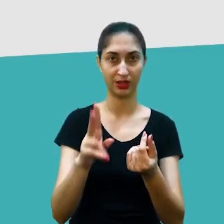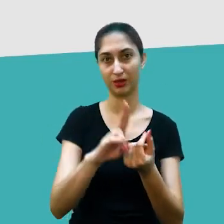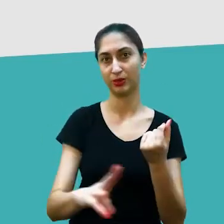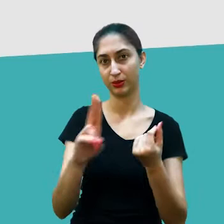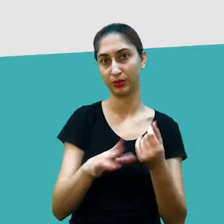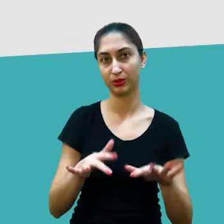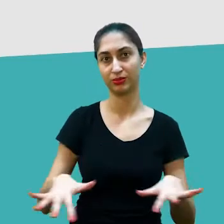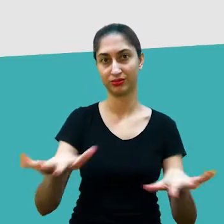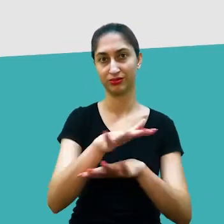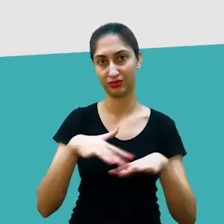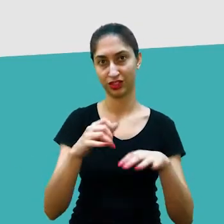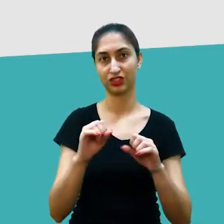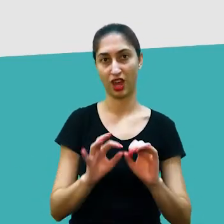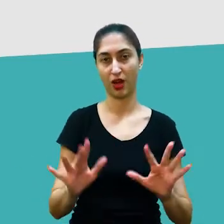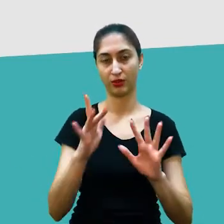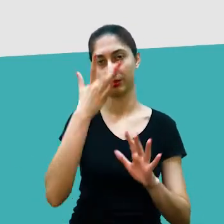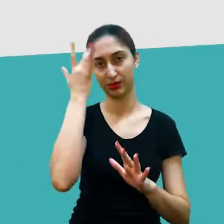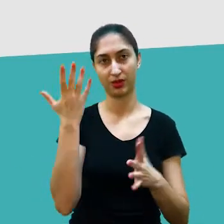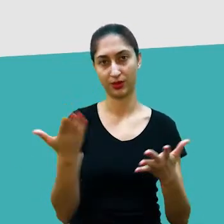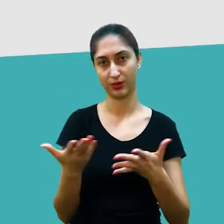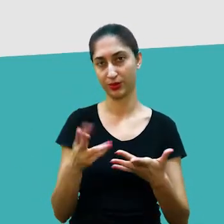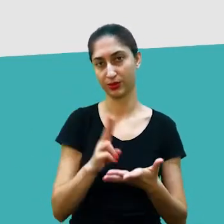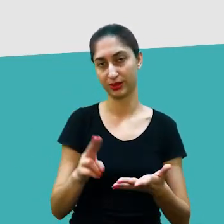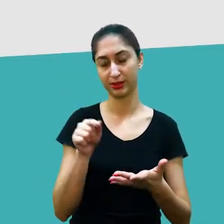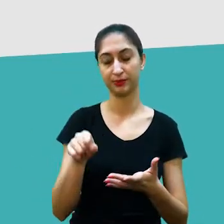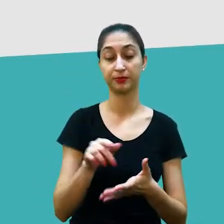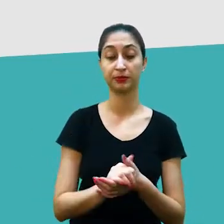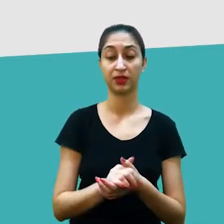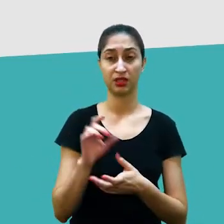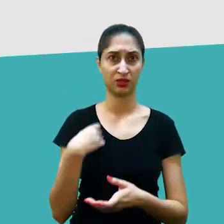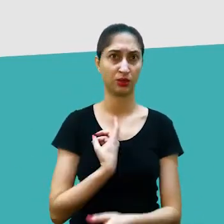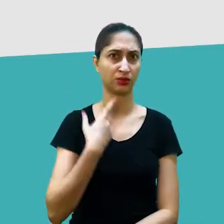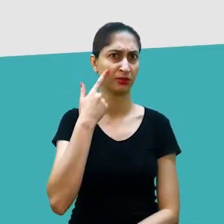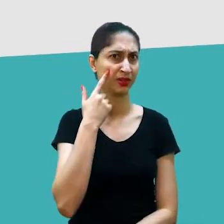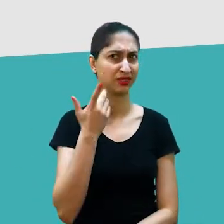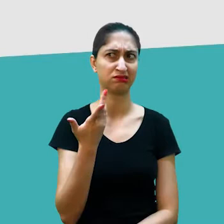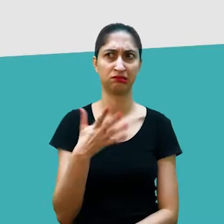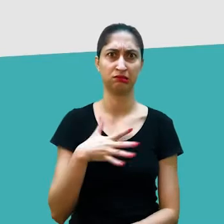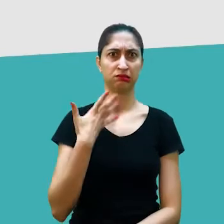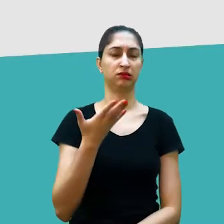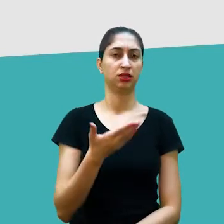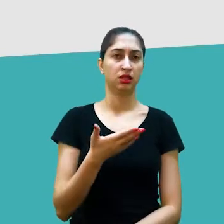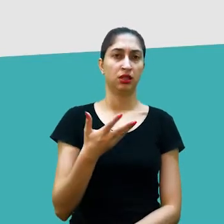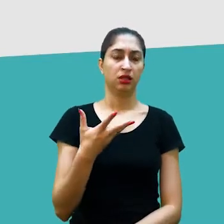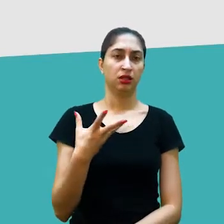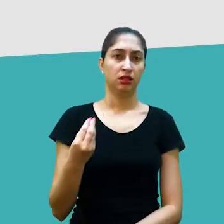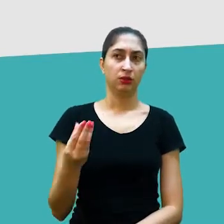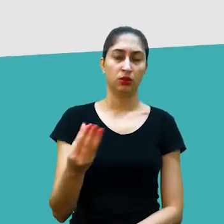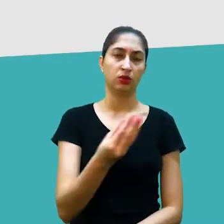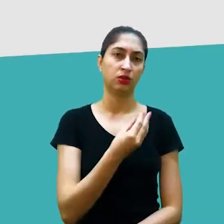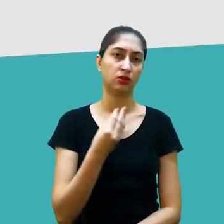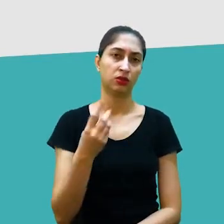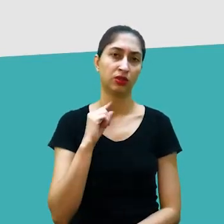no mercado. Então, quando a gente pensa nisso tudo, a gente fica assustado com o volume realmente